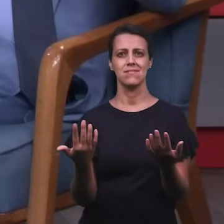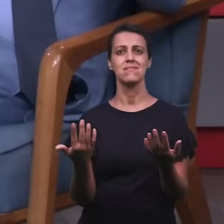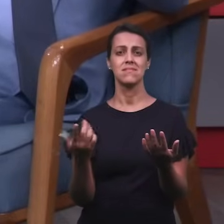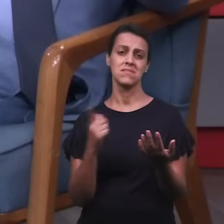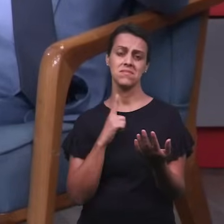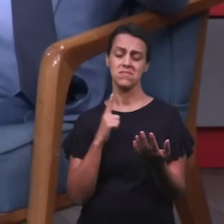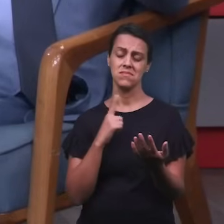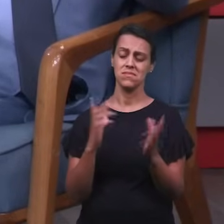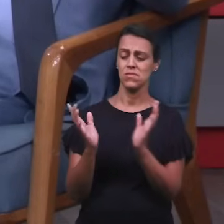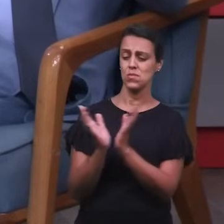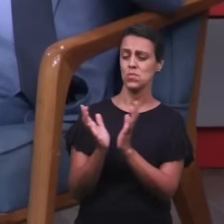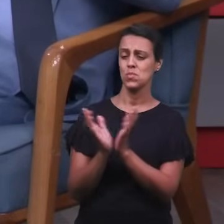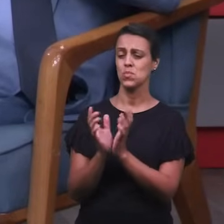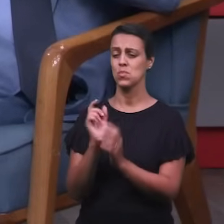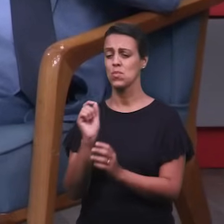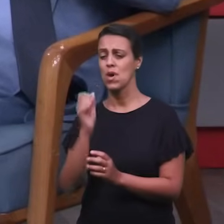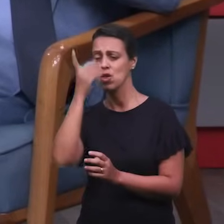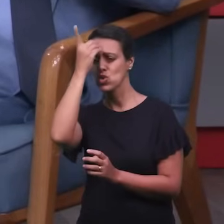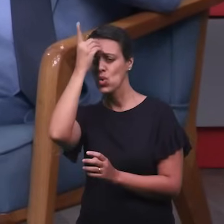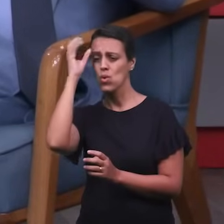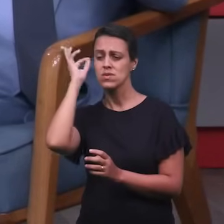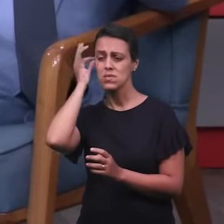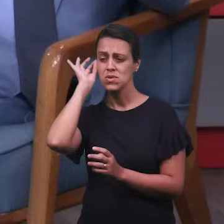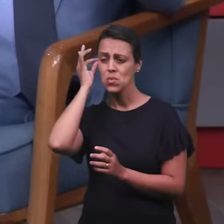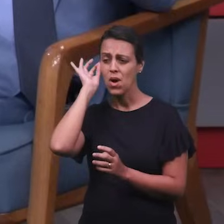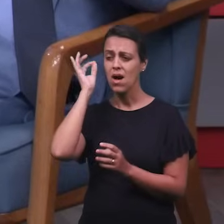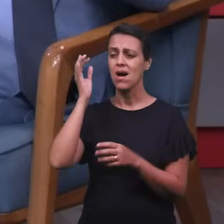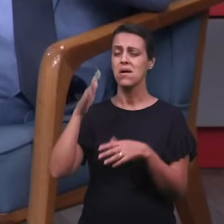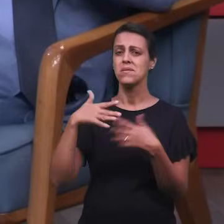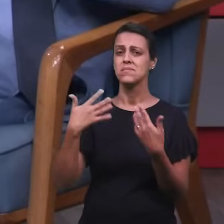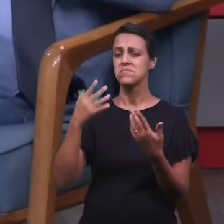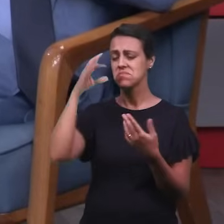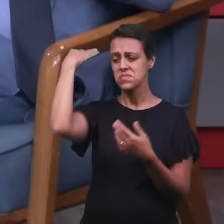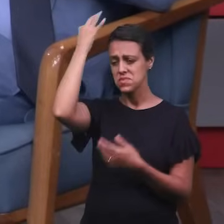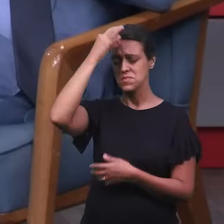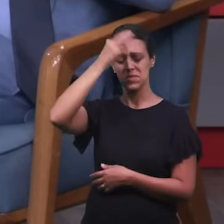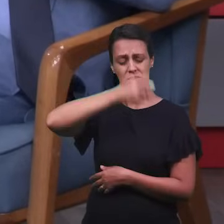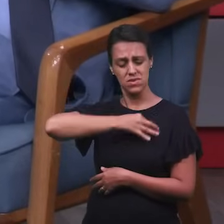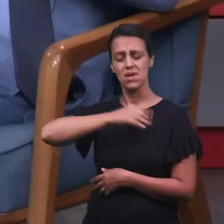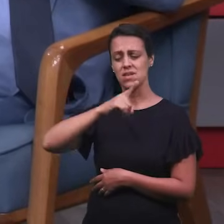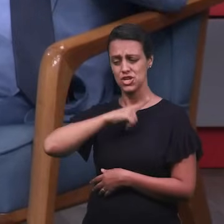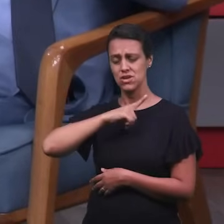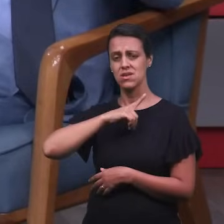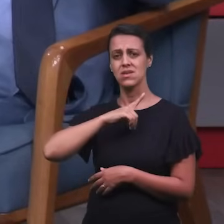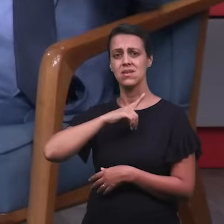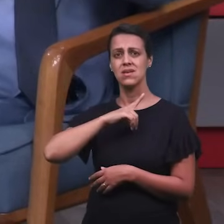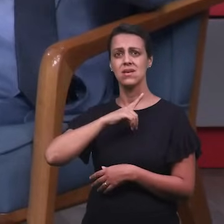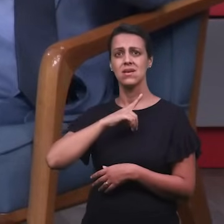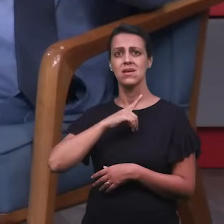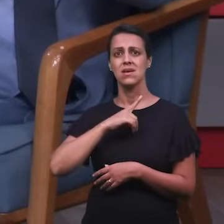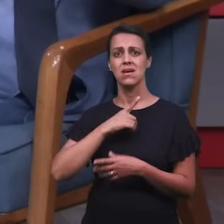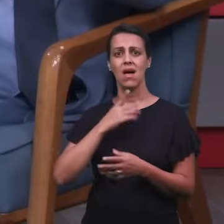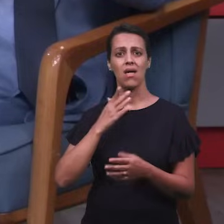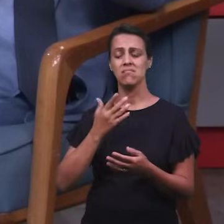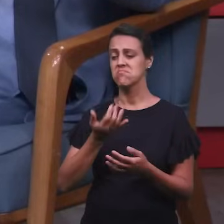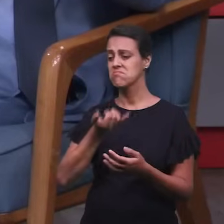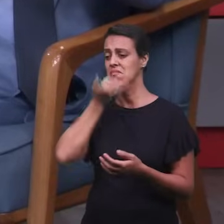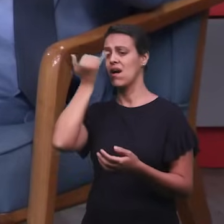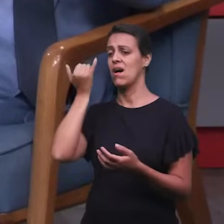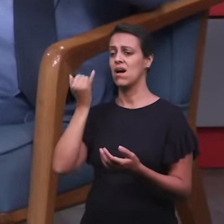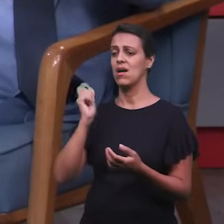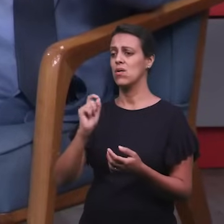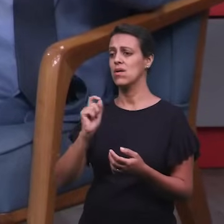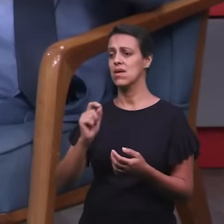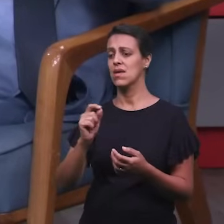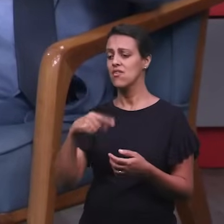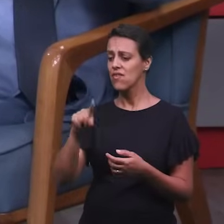com o Espírito Santo e com dons espirituais. Aquela dificuldade toda no culto, e o Senhor dá uma orientação de repente,